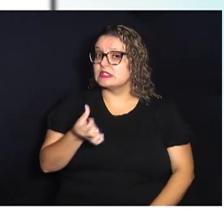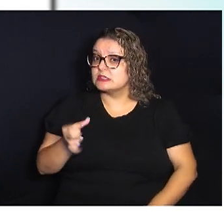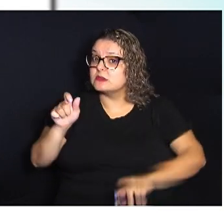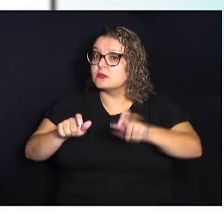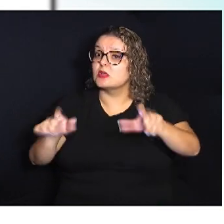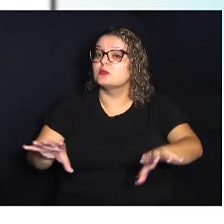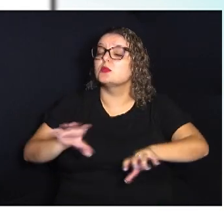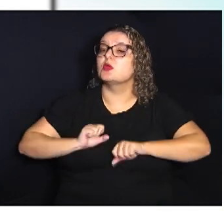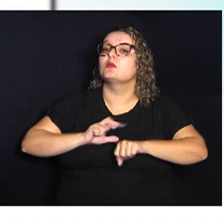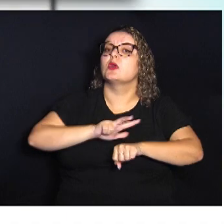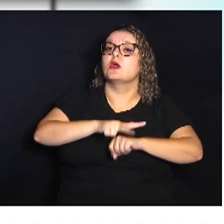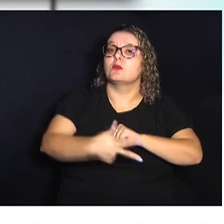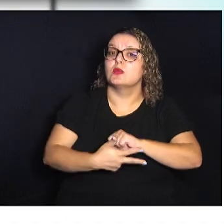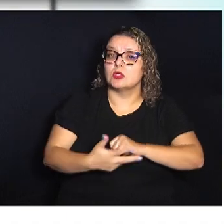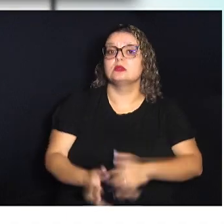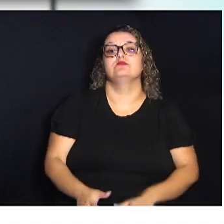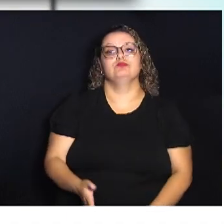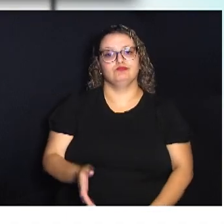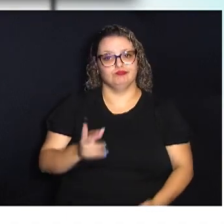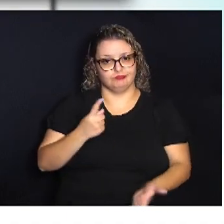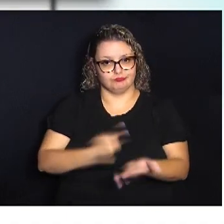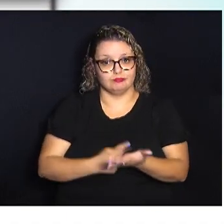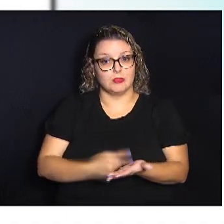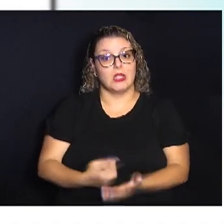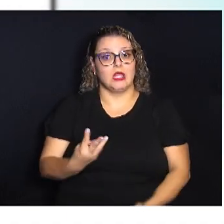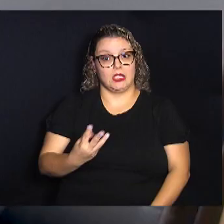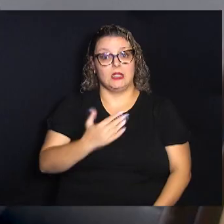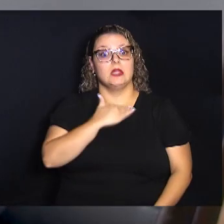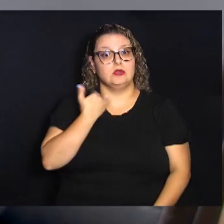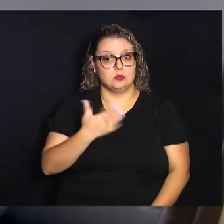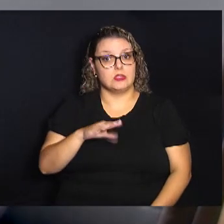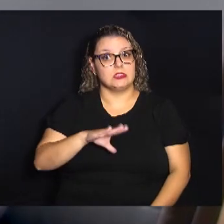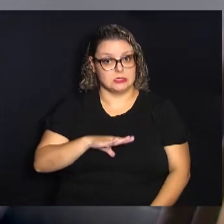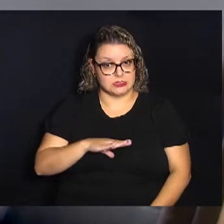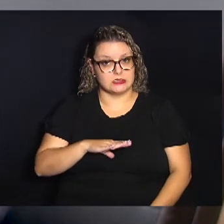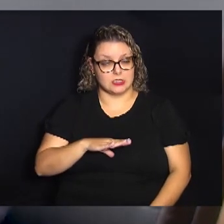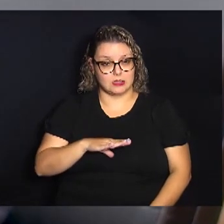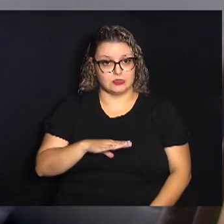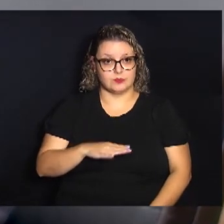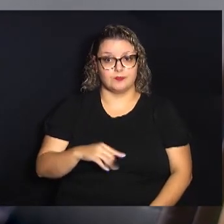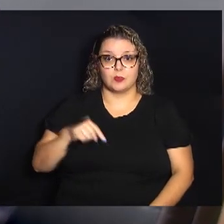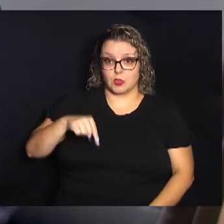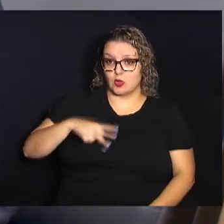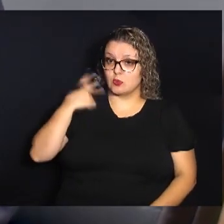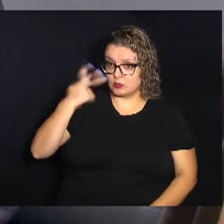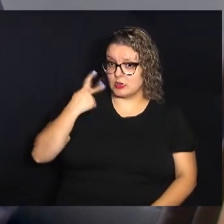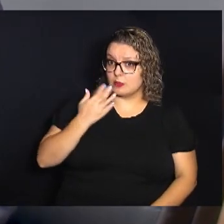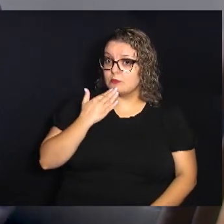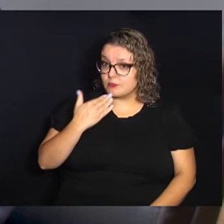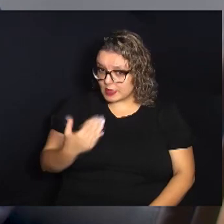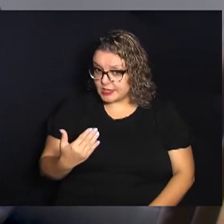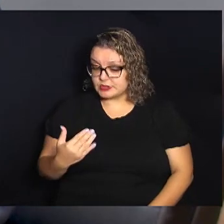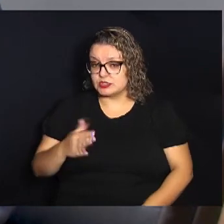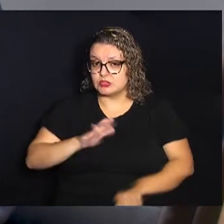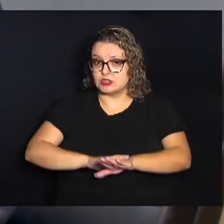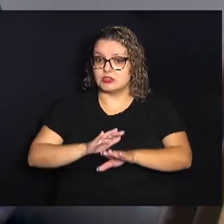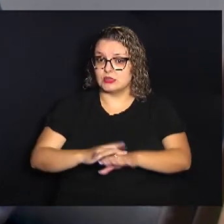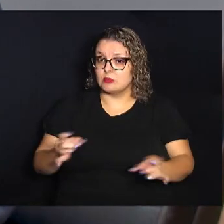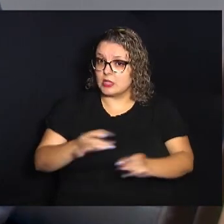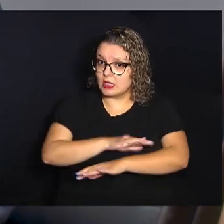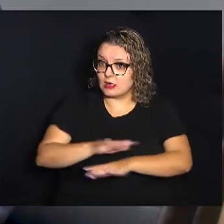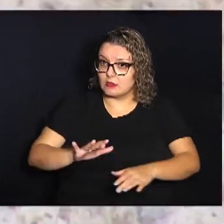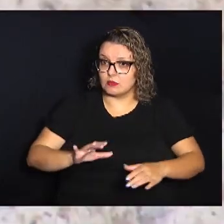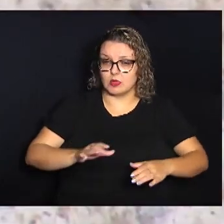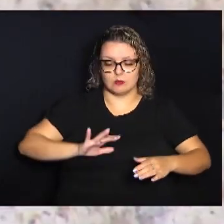11.266 casos confirmados e 3 mortes na cidade. O parlamentar pede que as ações de combate aos criadouros do